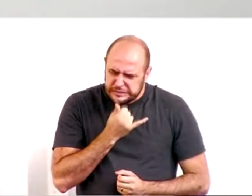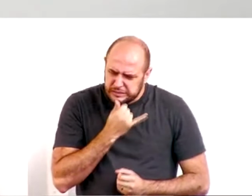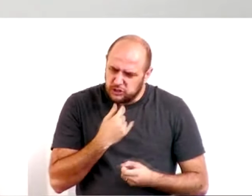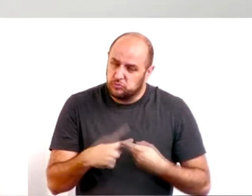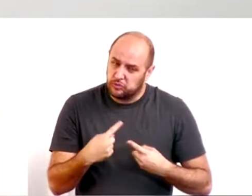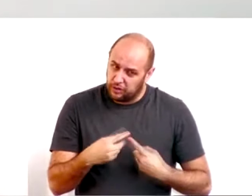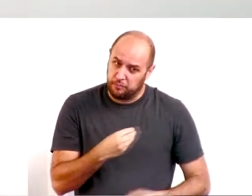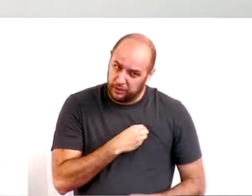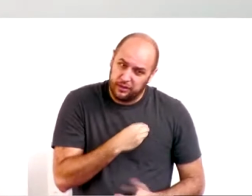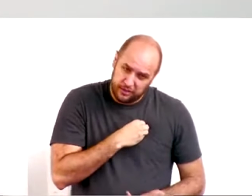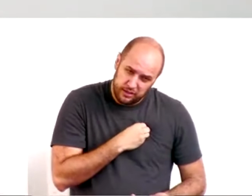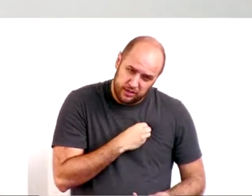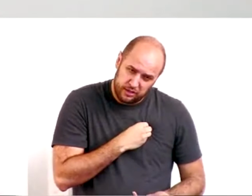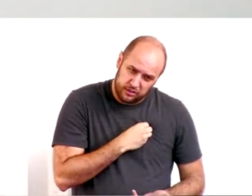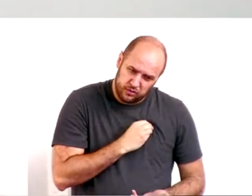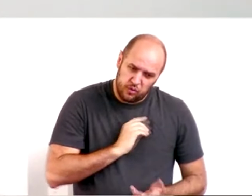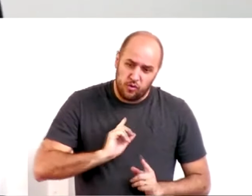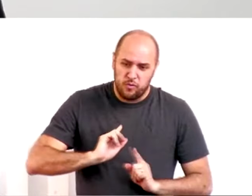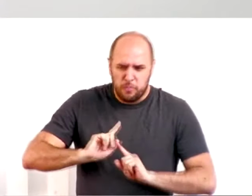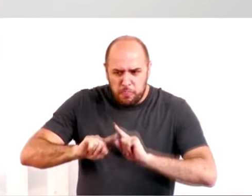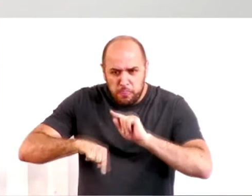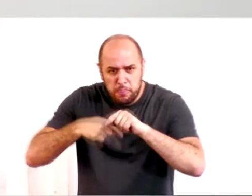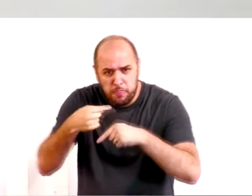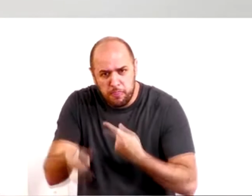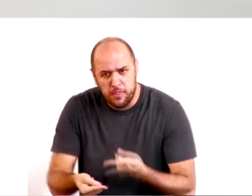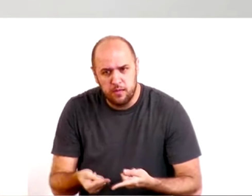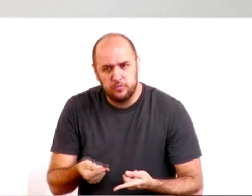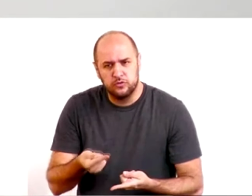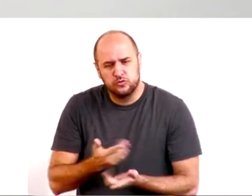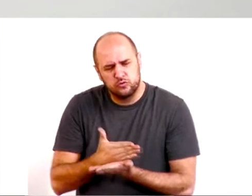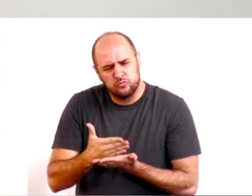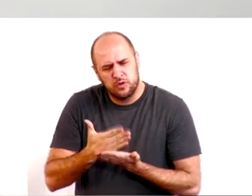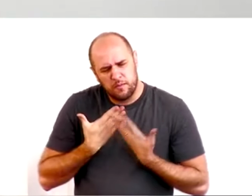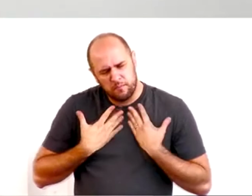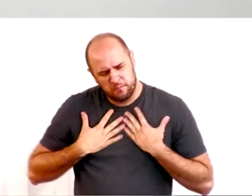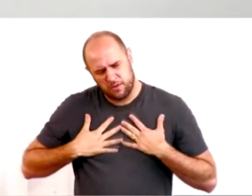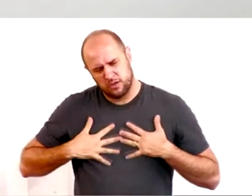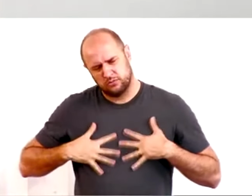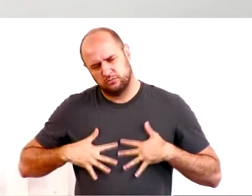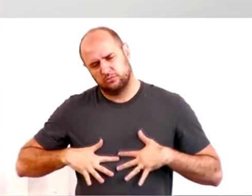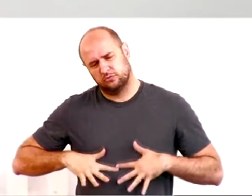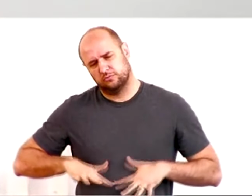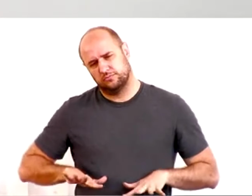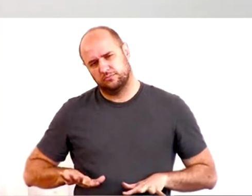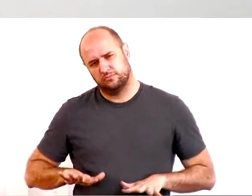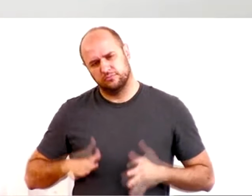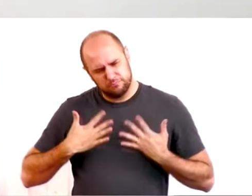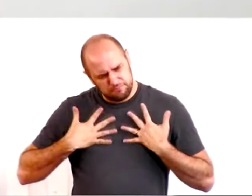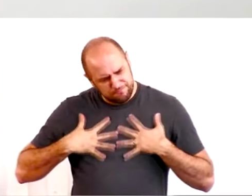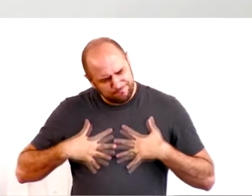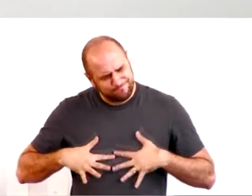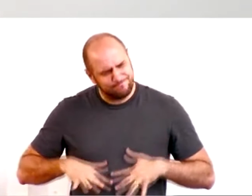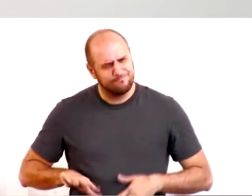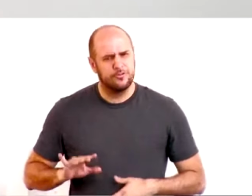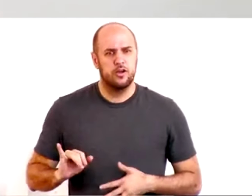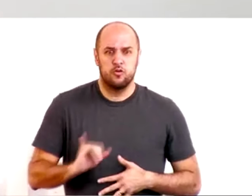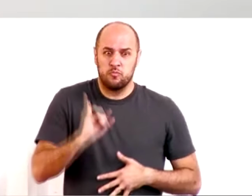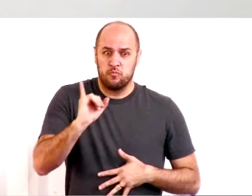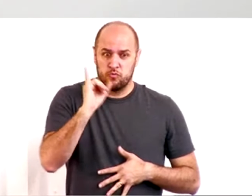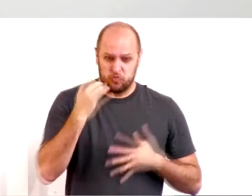pecados, e como resultado, ele se torna manso. E a mansidão, como a humilde